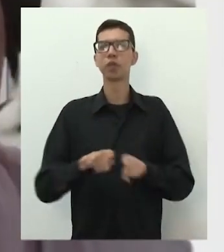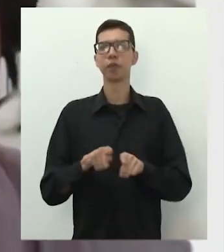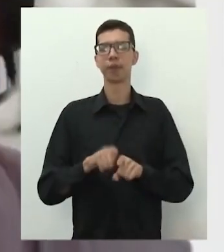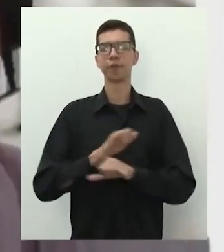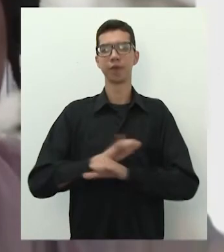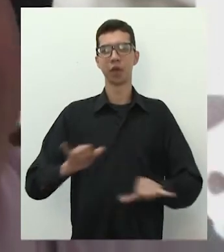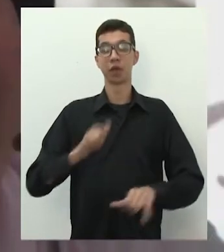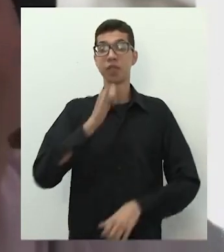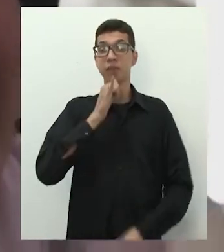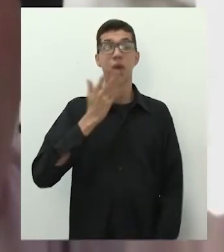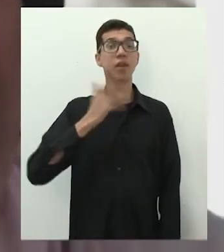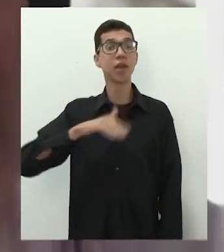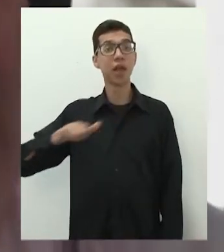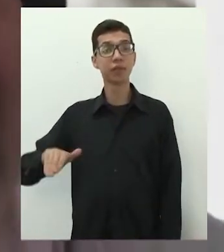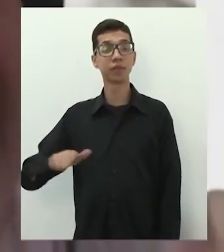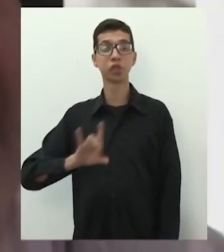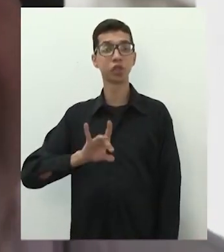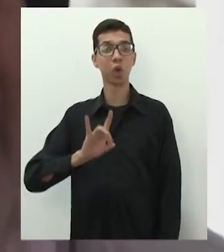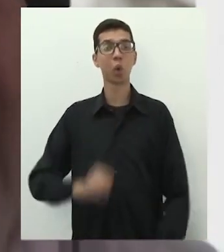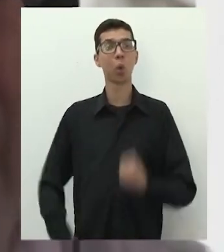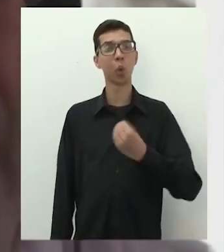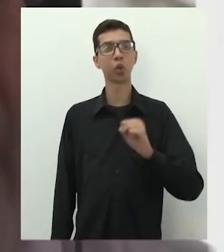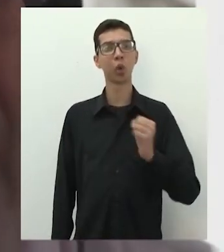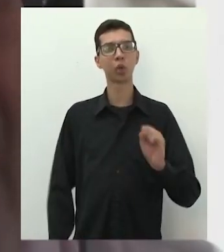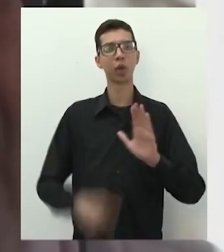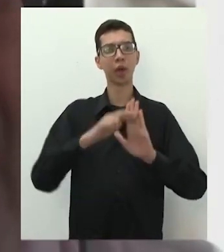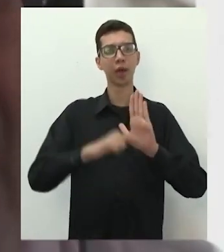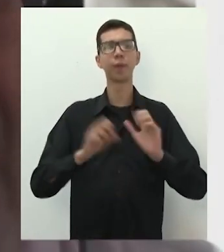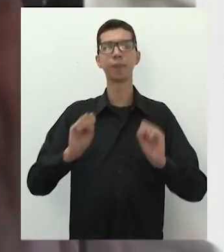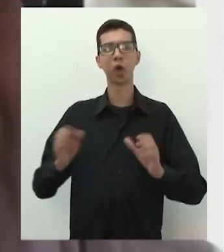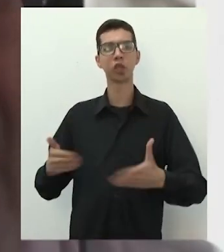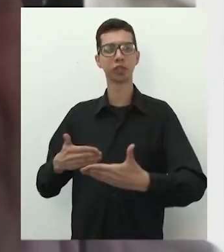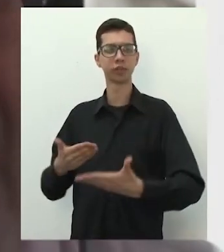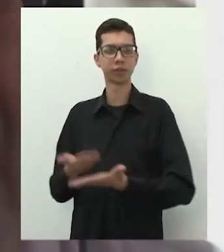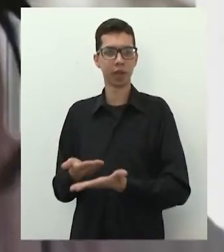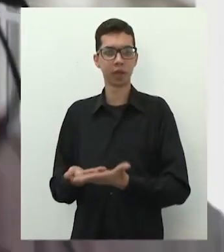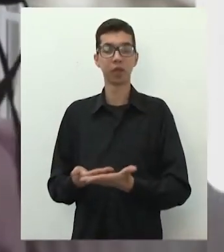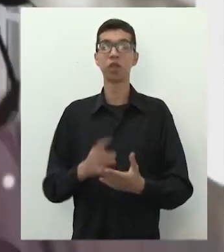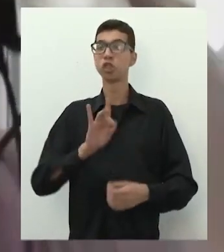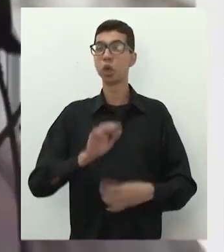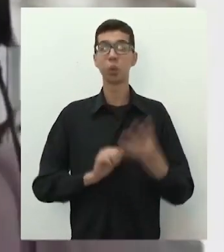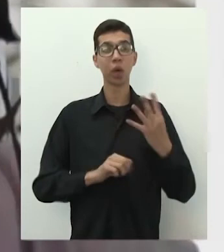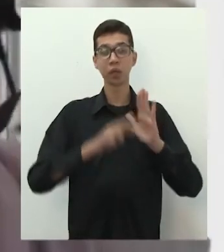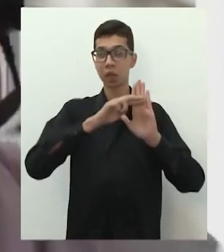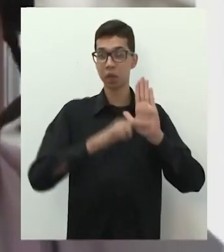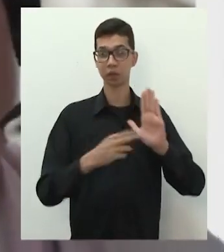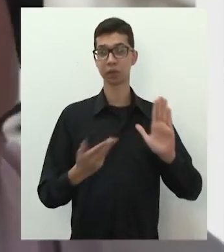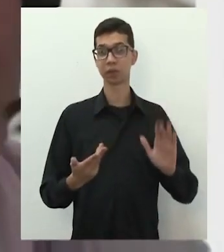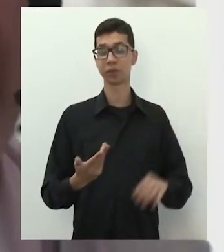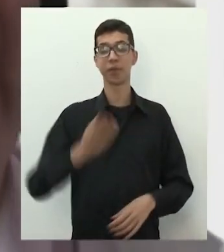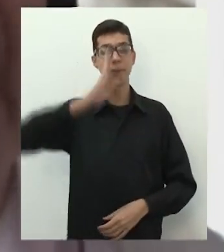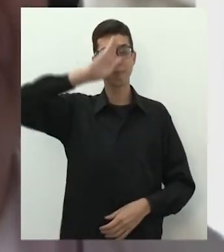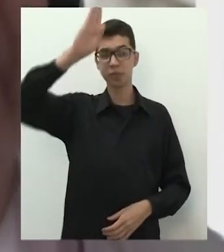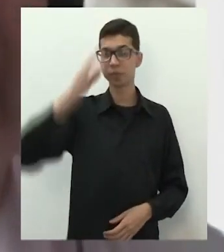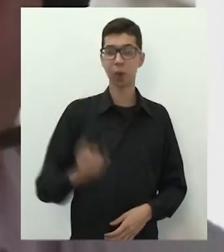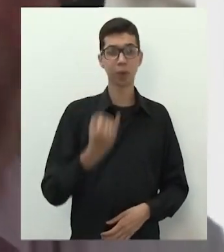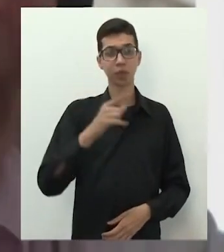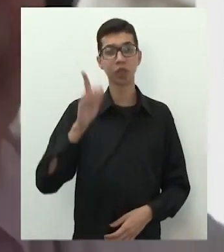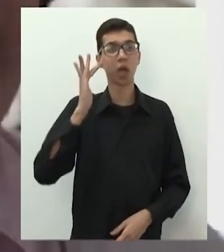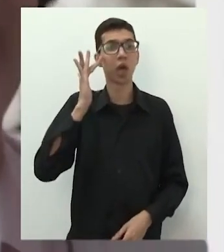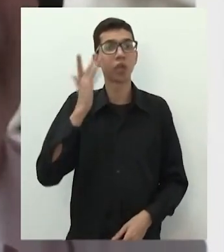professora. Eu entendo um pouco mais limite, um pouco mais ficar quietinha, não é hora ainda, para depois chegar o seu